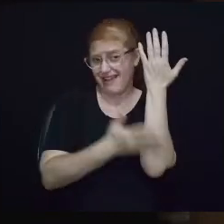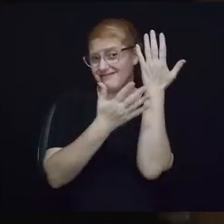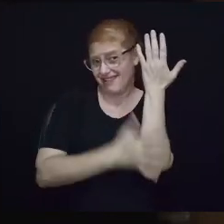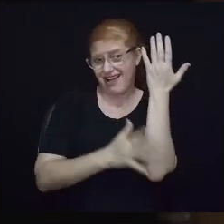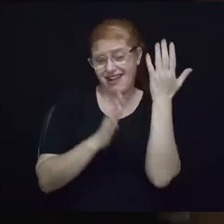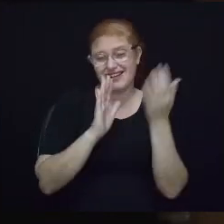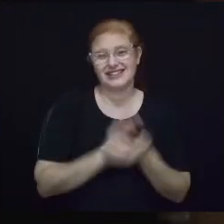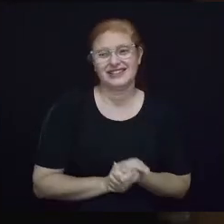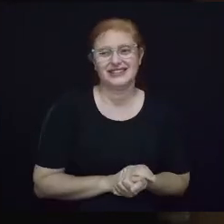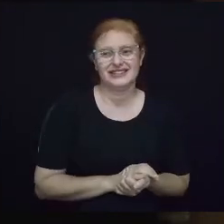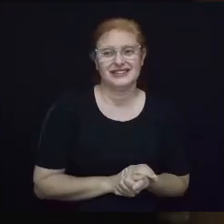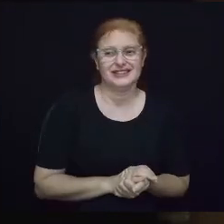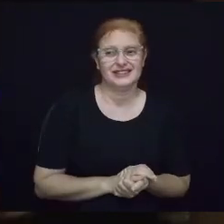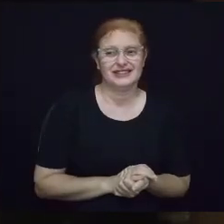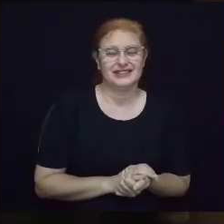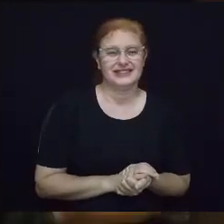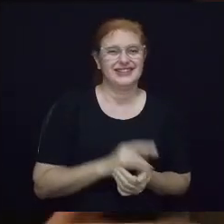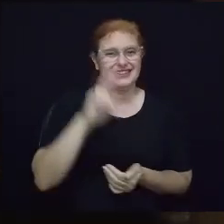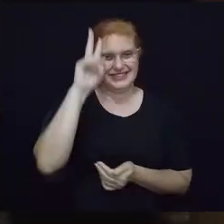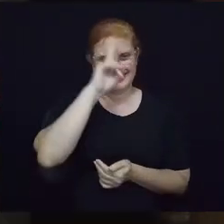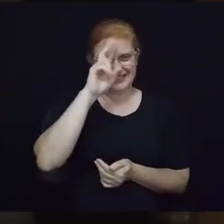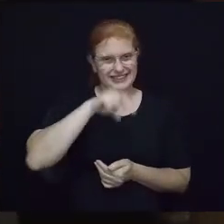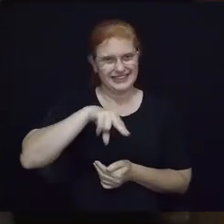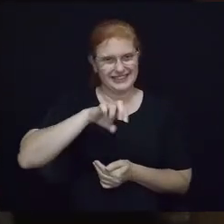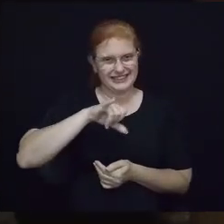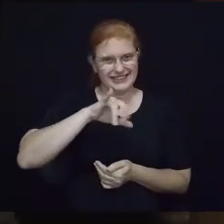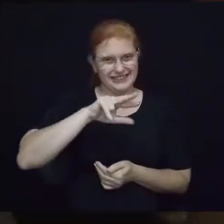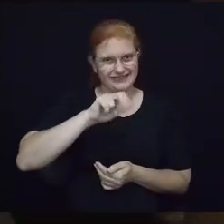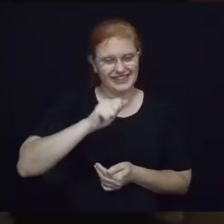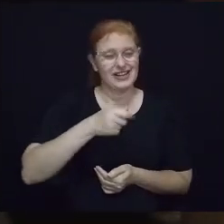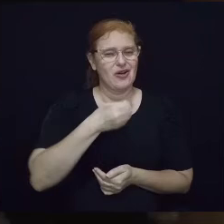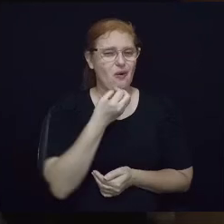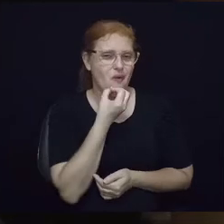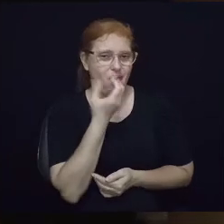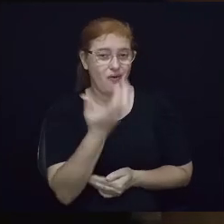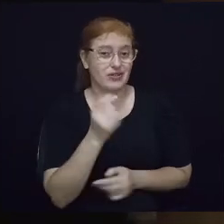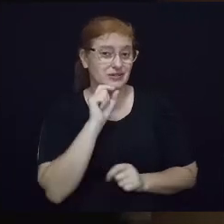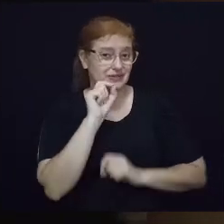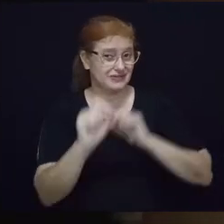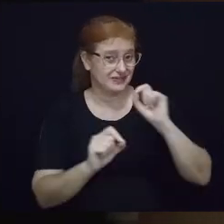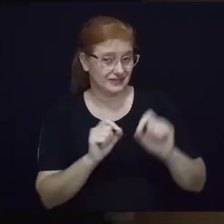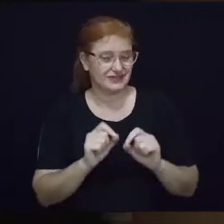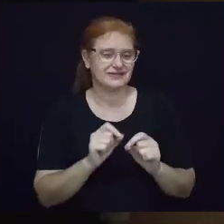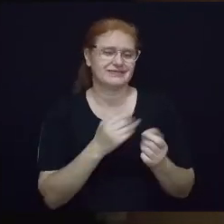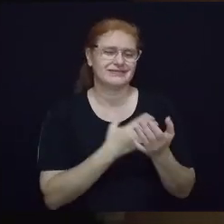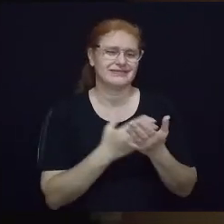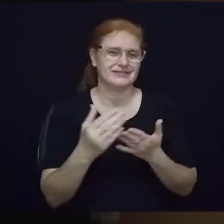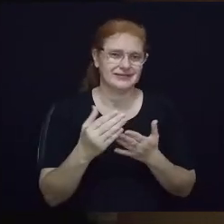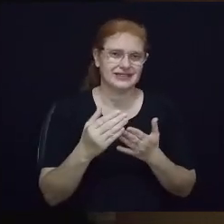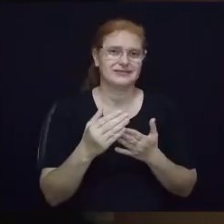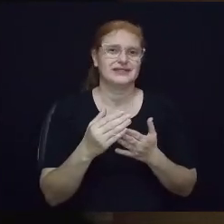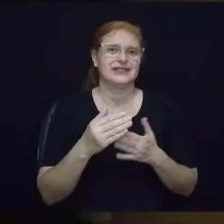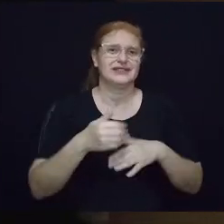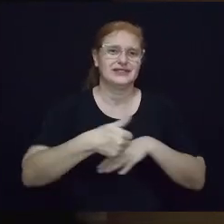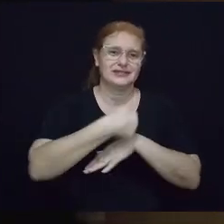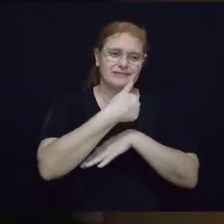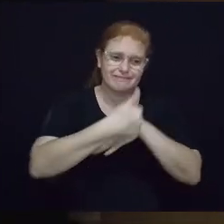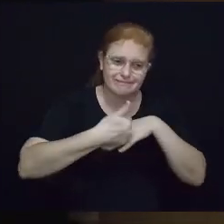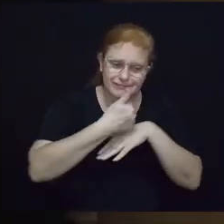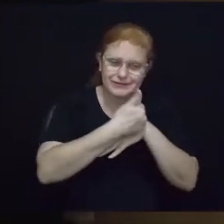A história que a Neiva conta é que no início assim da carreira e